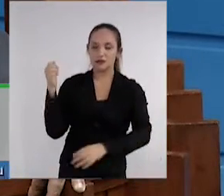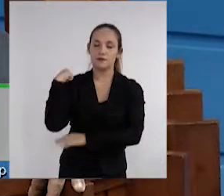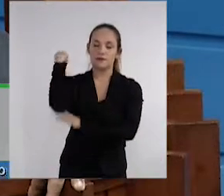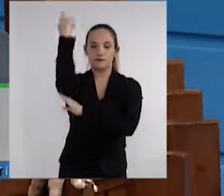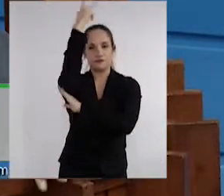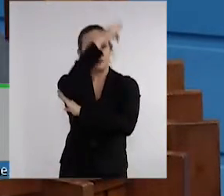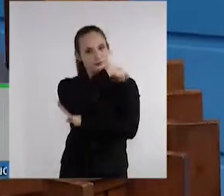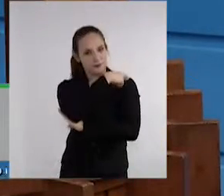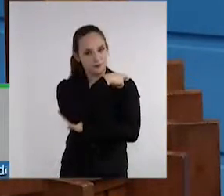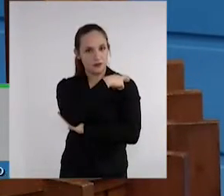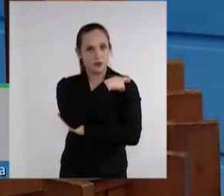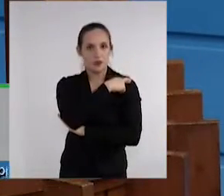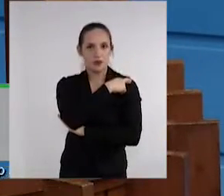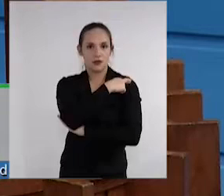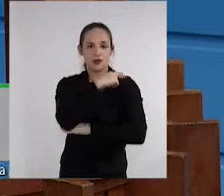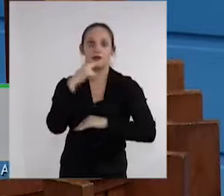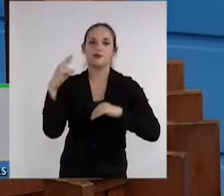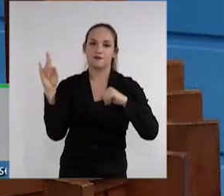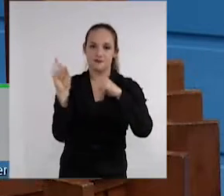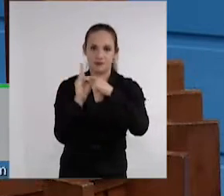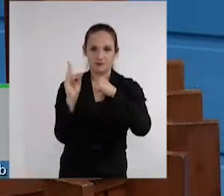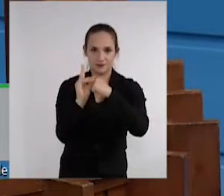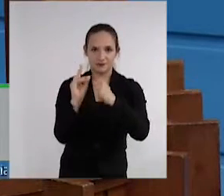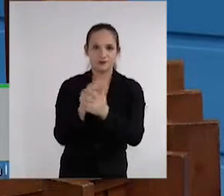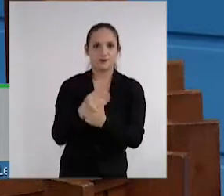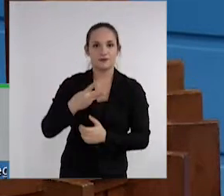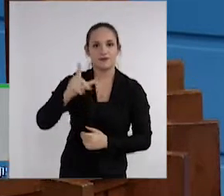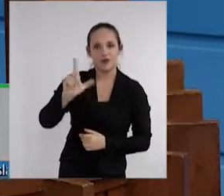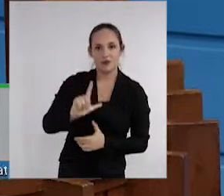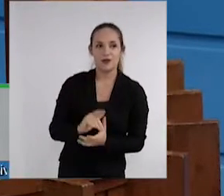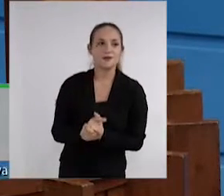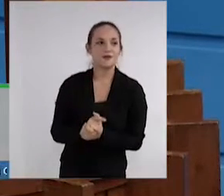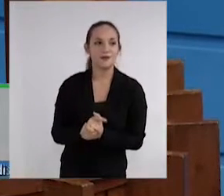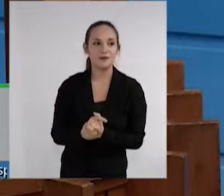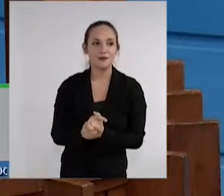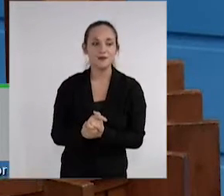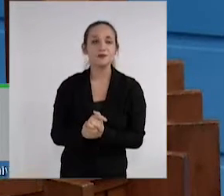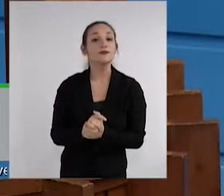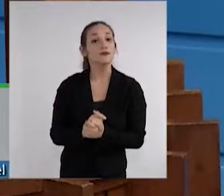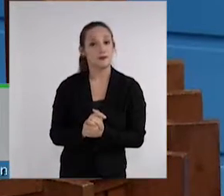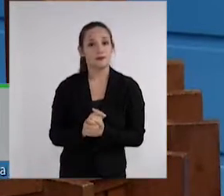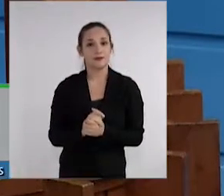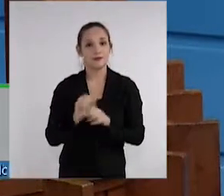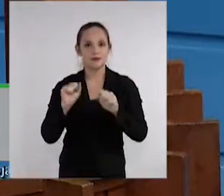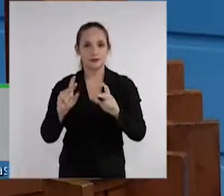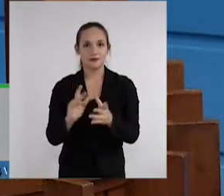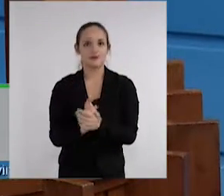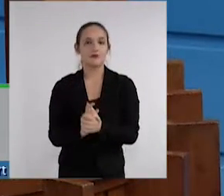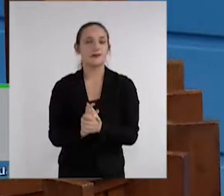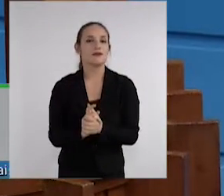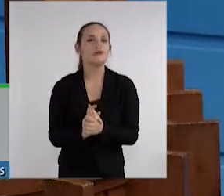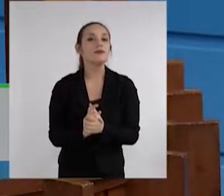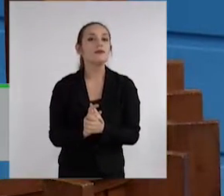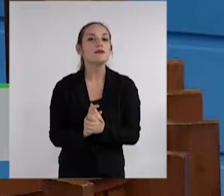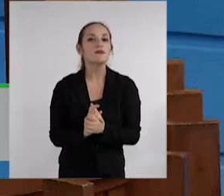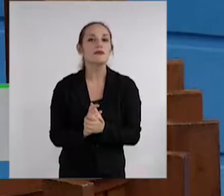Pardo, Taquaruçu e Três Lagoas. Foi feito o leilão, arrematado